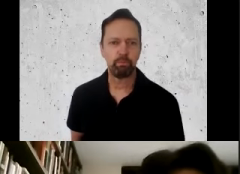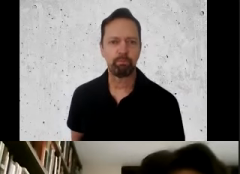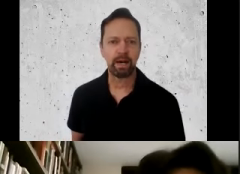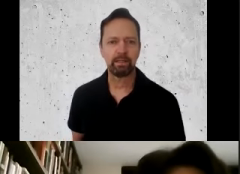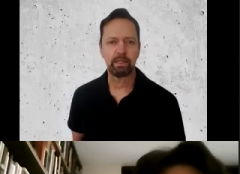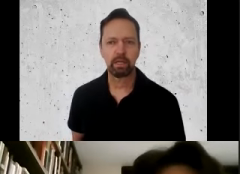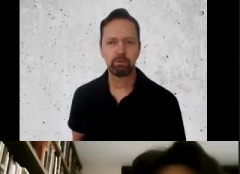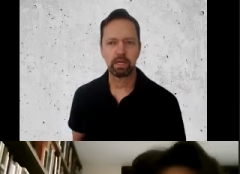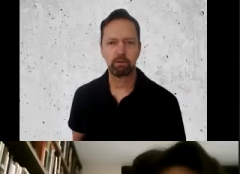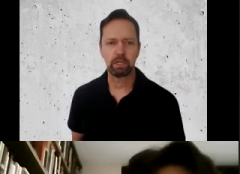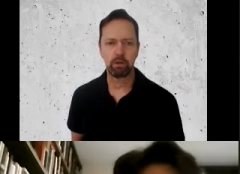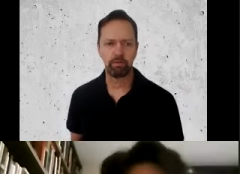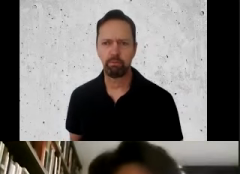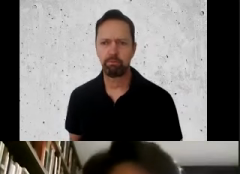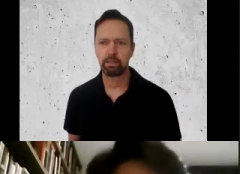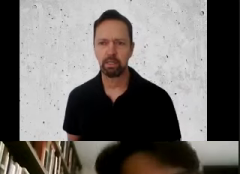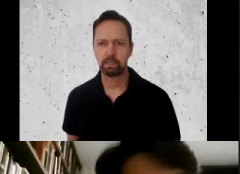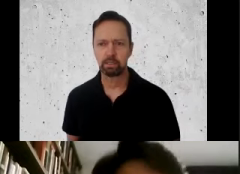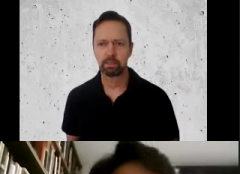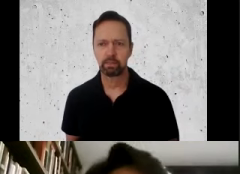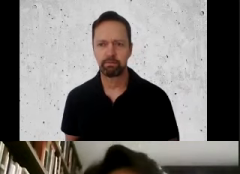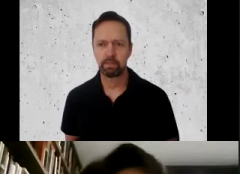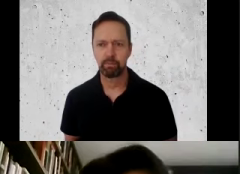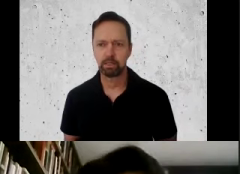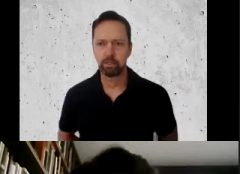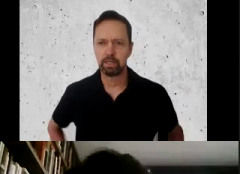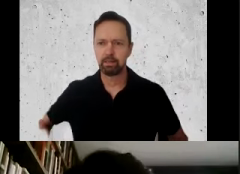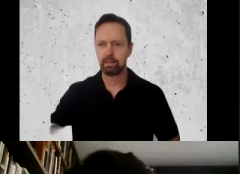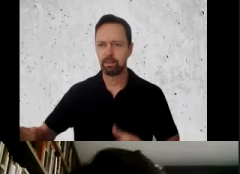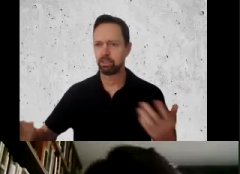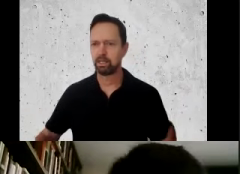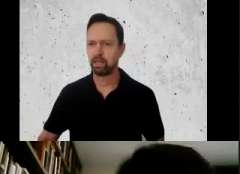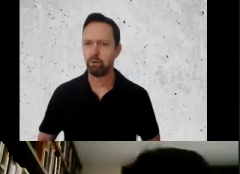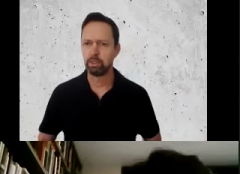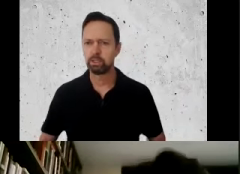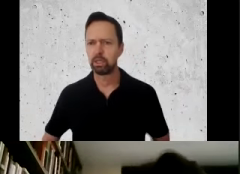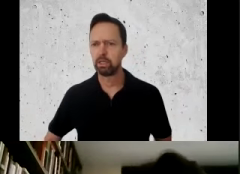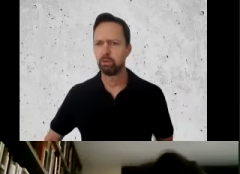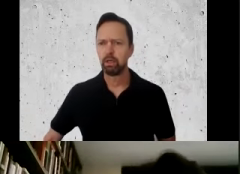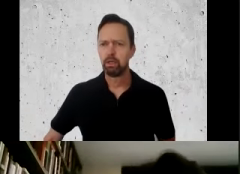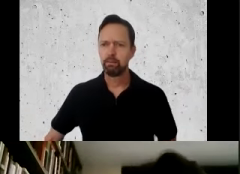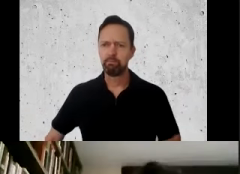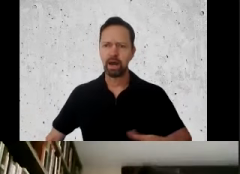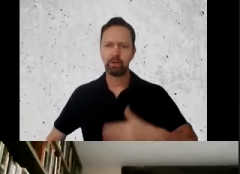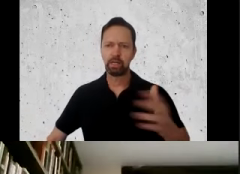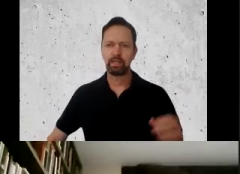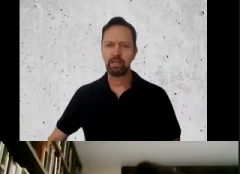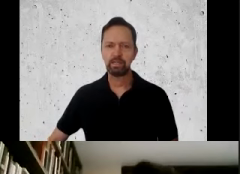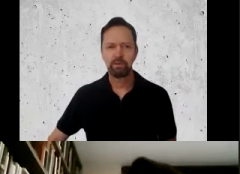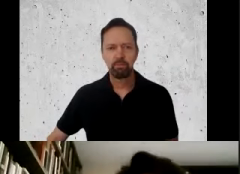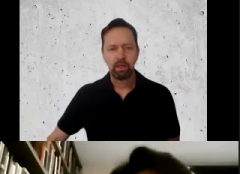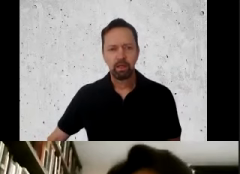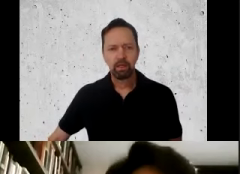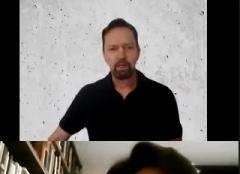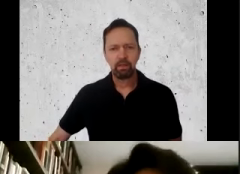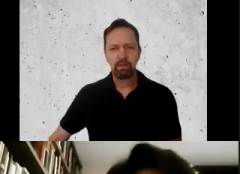de um padre lá no século XIX. É um padre desses, fazia parte da linha romântica ali do Byron e